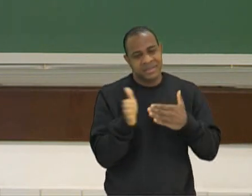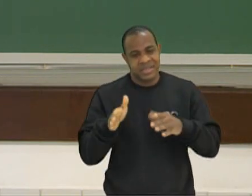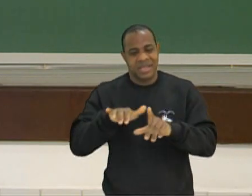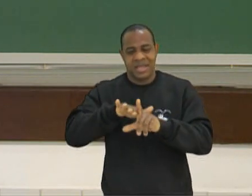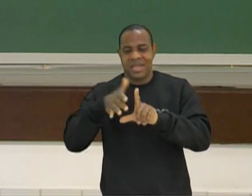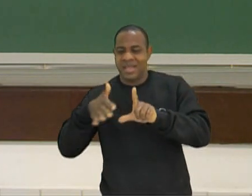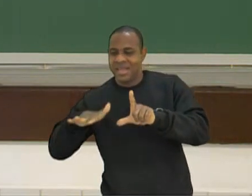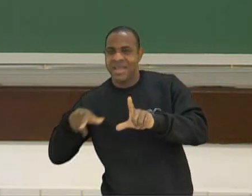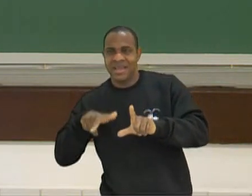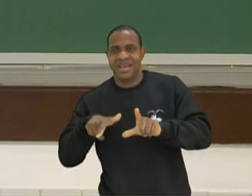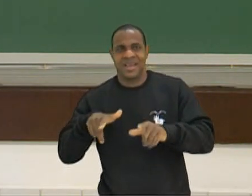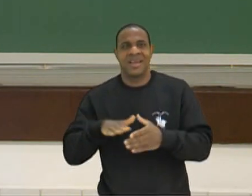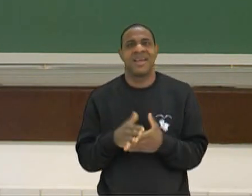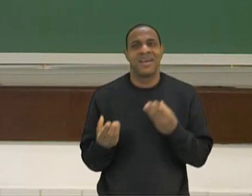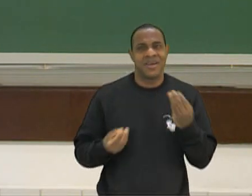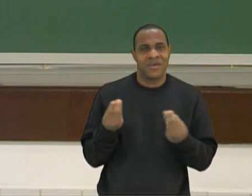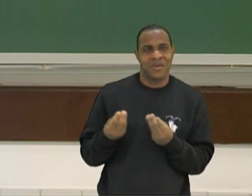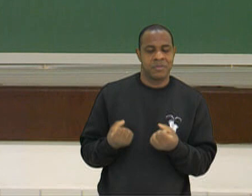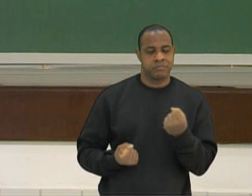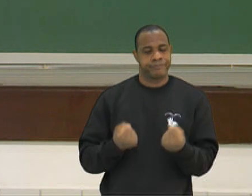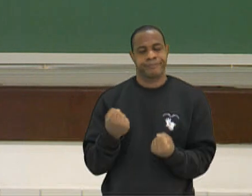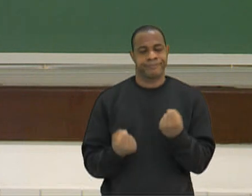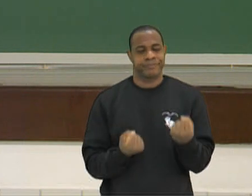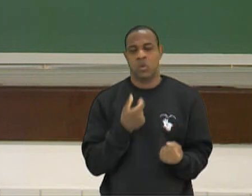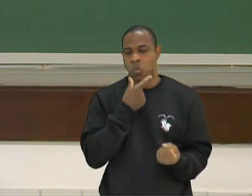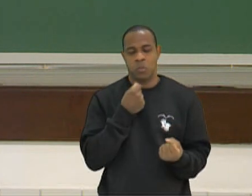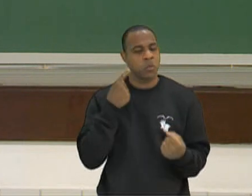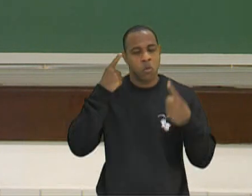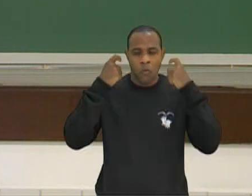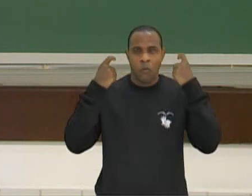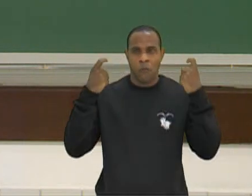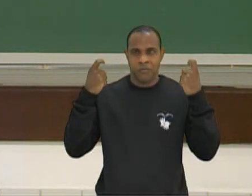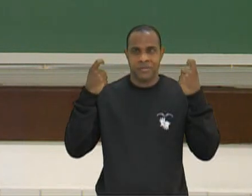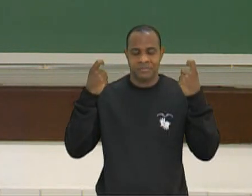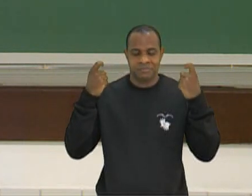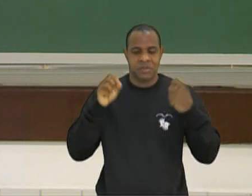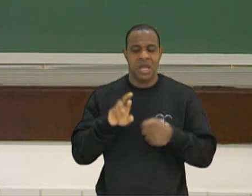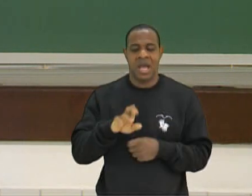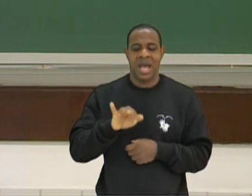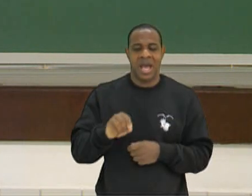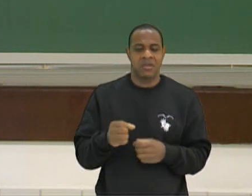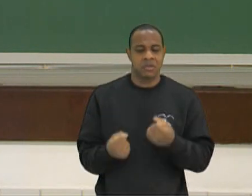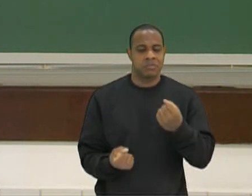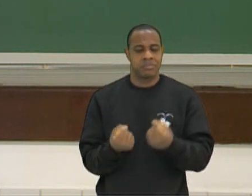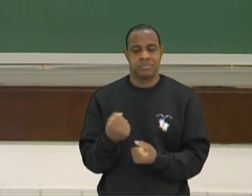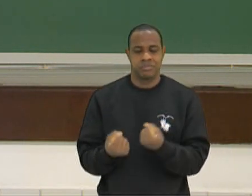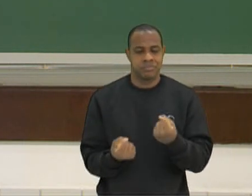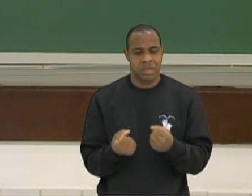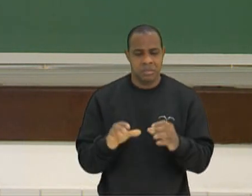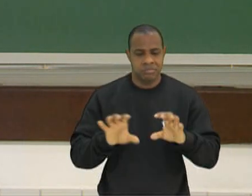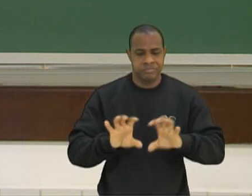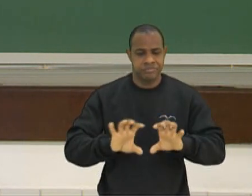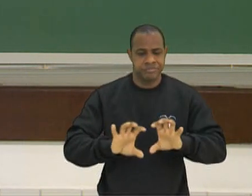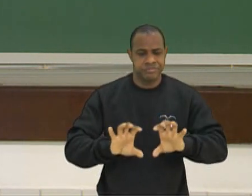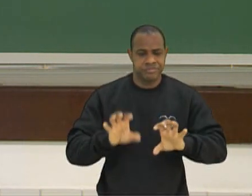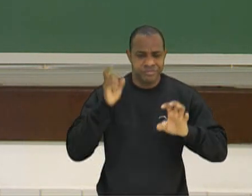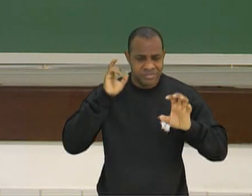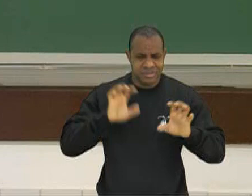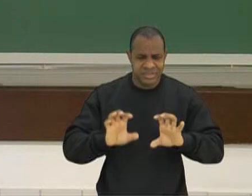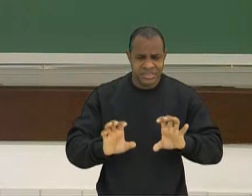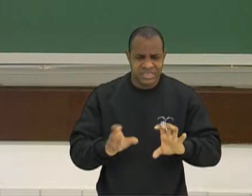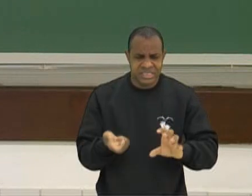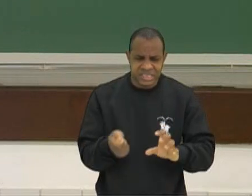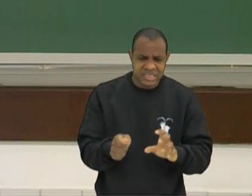Um detalhe que temos como referência, atualmente você utiliza músicas do seu MP3,